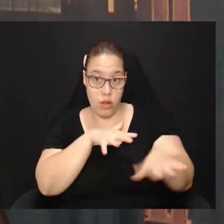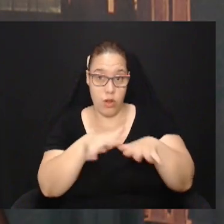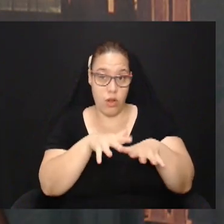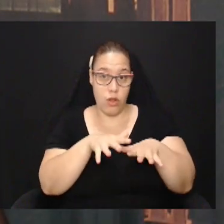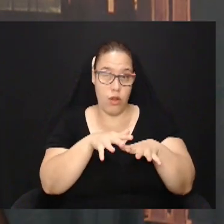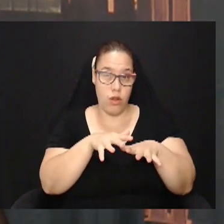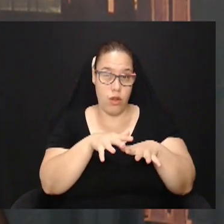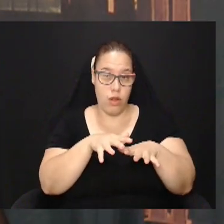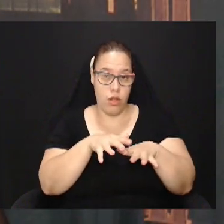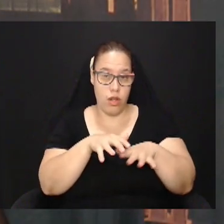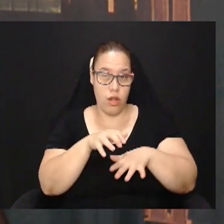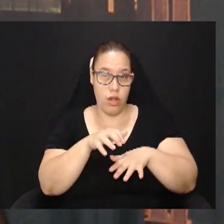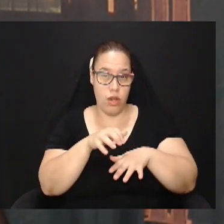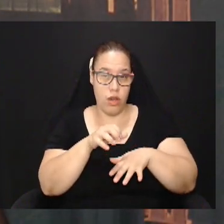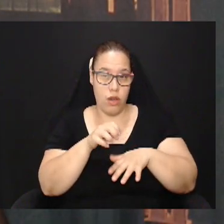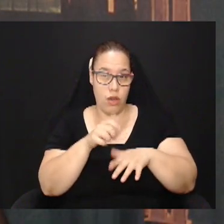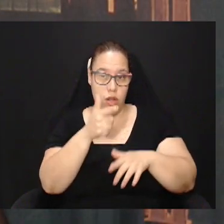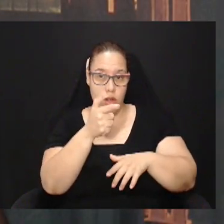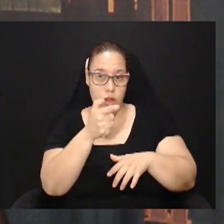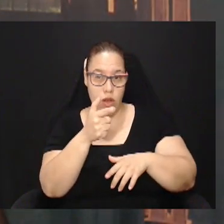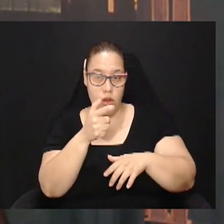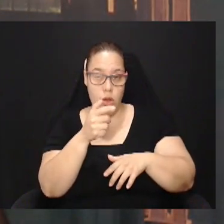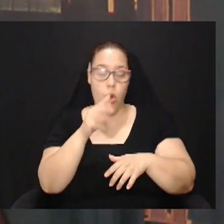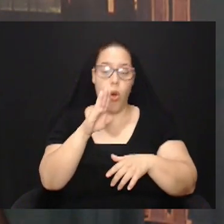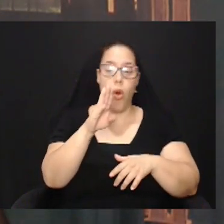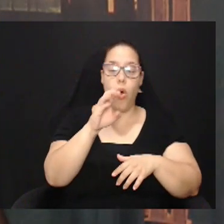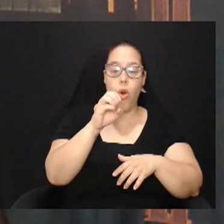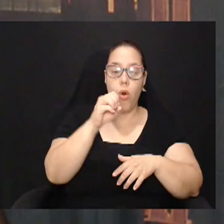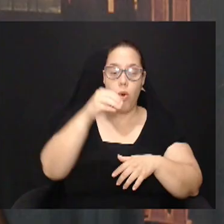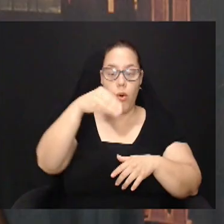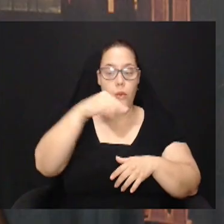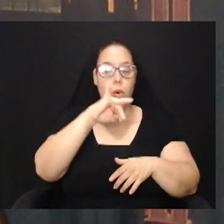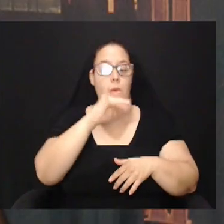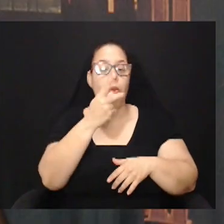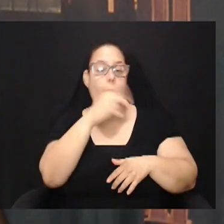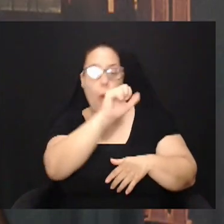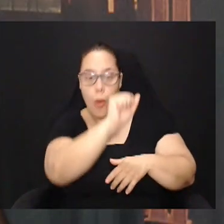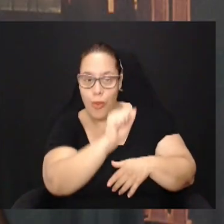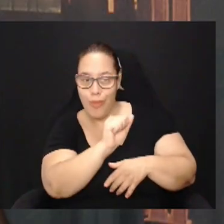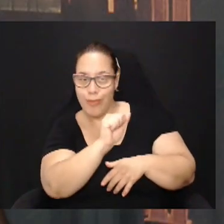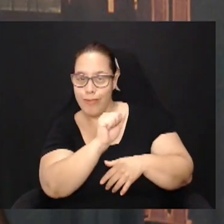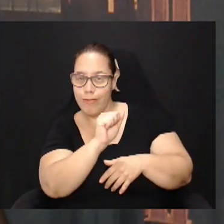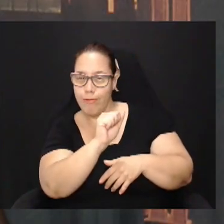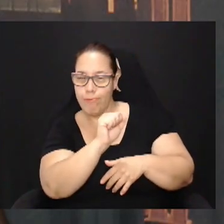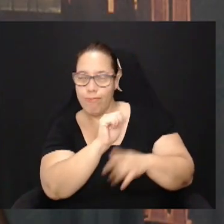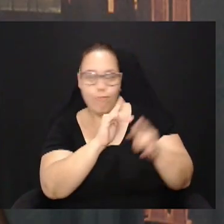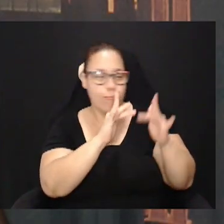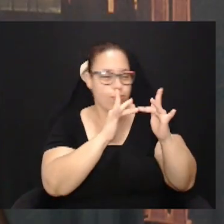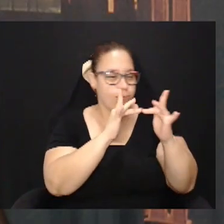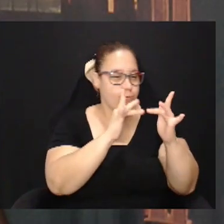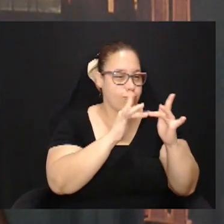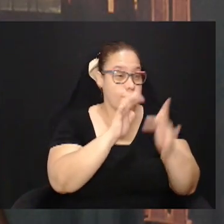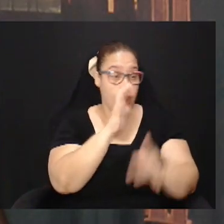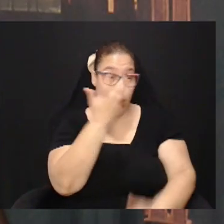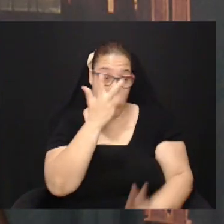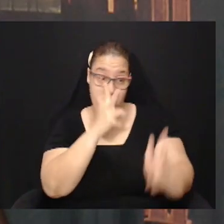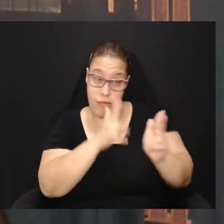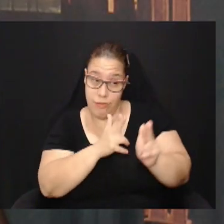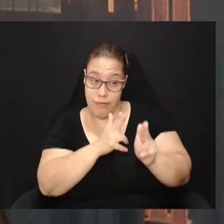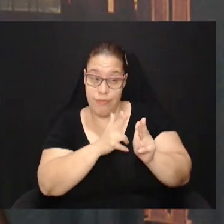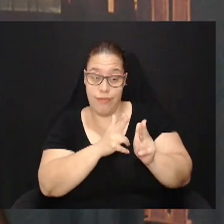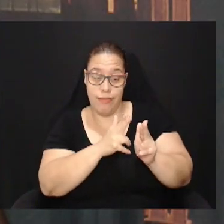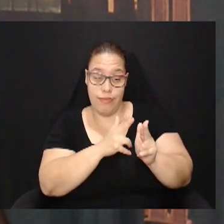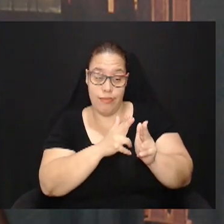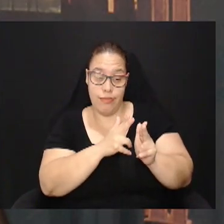que foi um tiro ou foi uma bombinha? Uau. Então, isso vale, essa conexão acontece dessa forma. Então, a gente tem